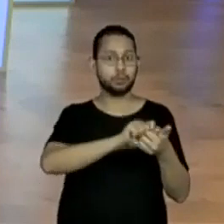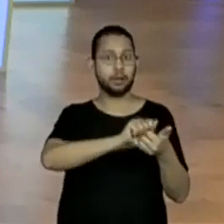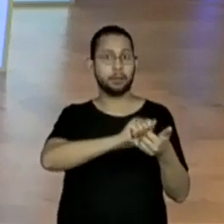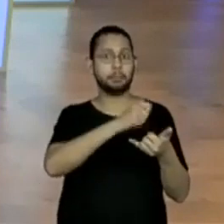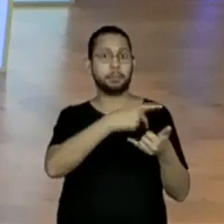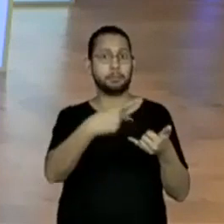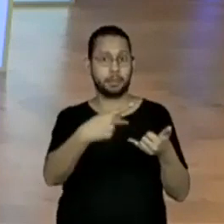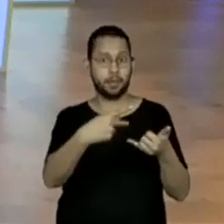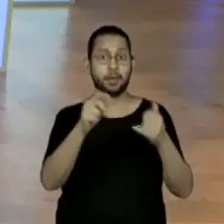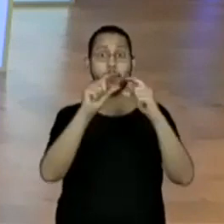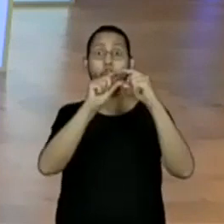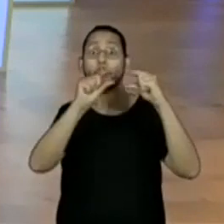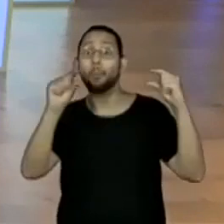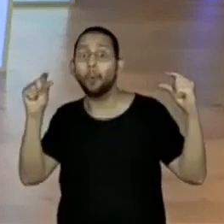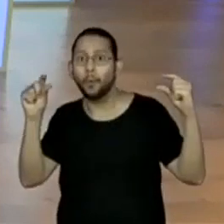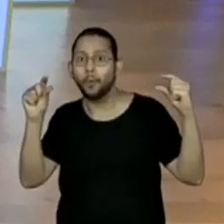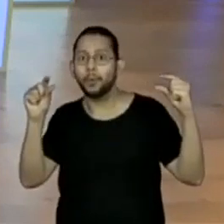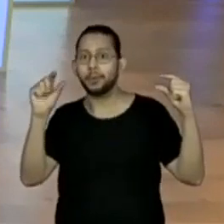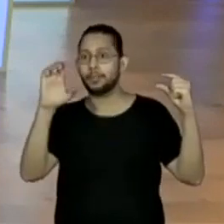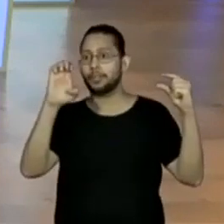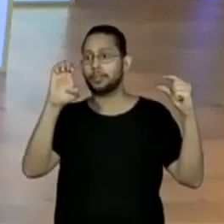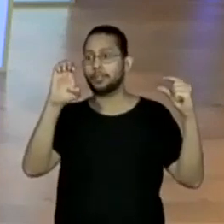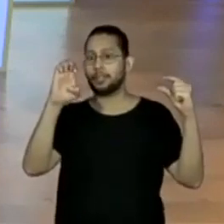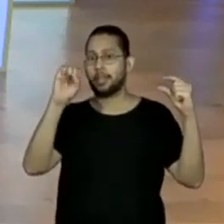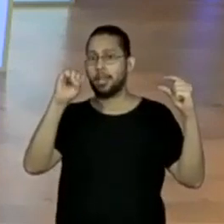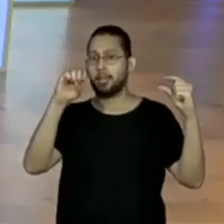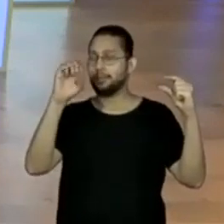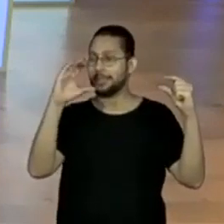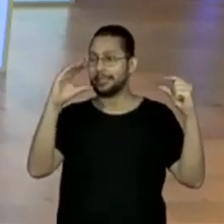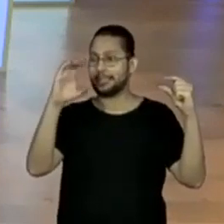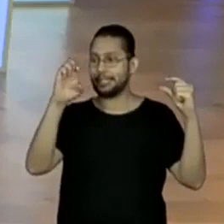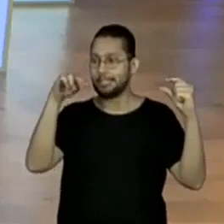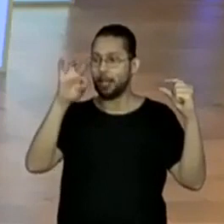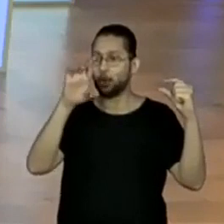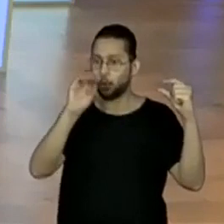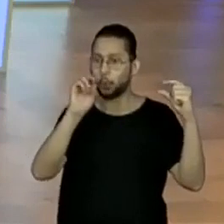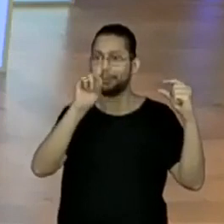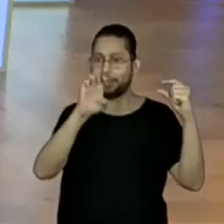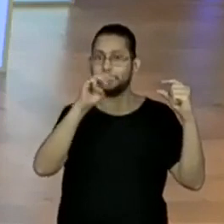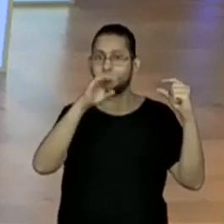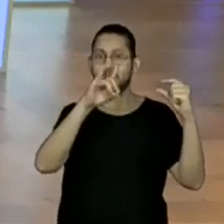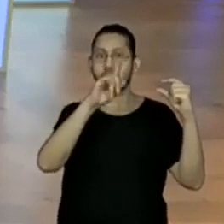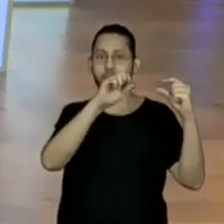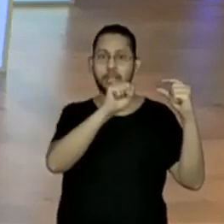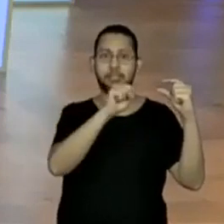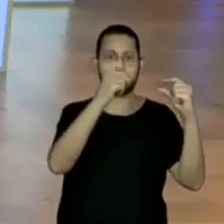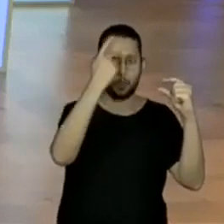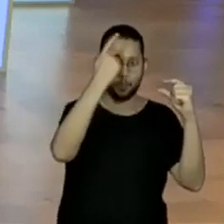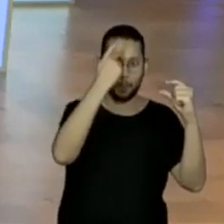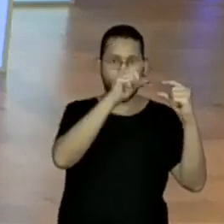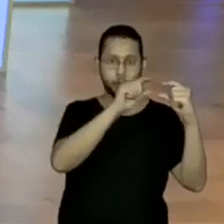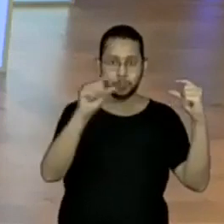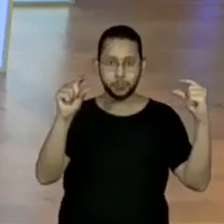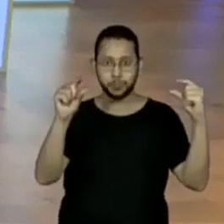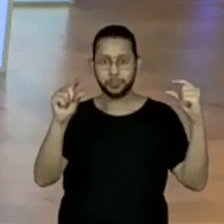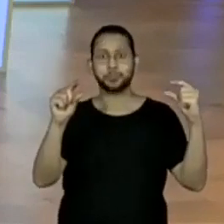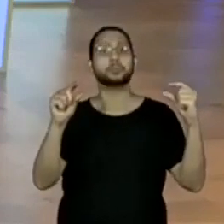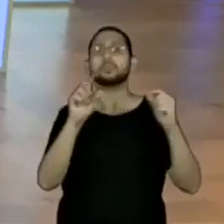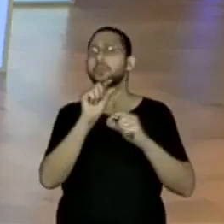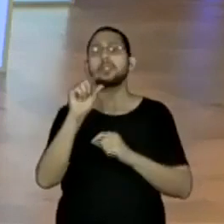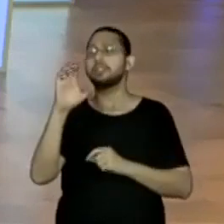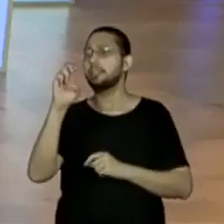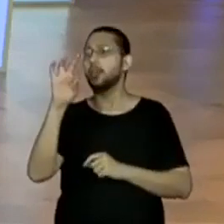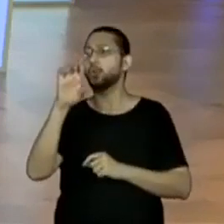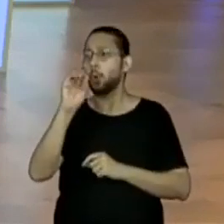vão digitar Centro de Mídias São Paulo, Educação Infantil e Anos Iniciais. Na verdade, vocês vão digitar Centro de